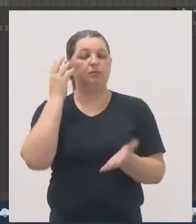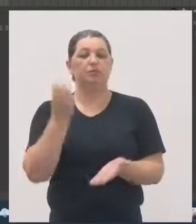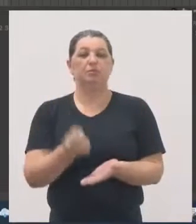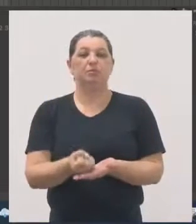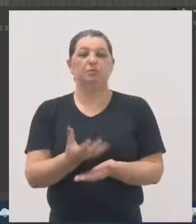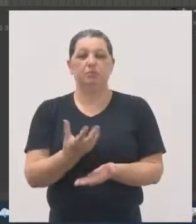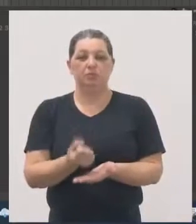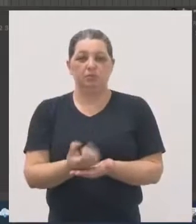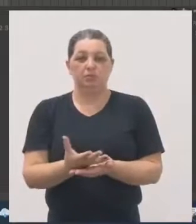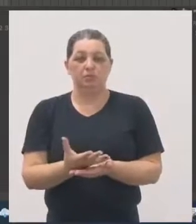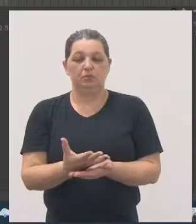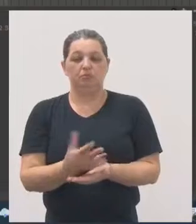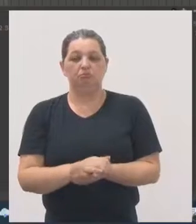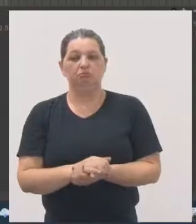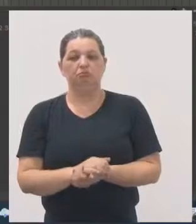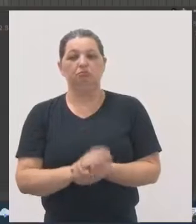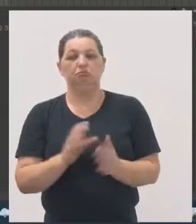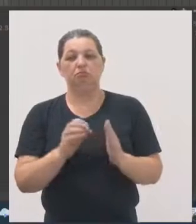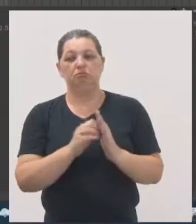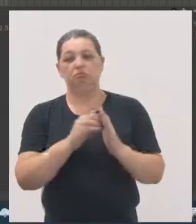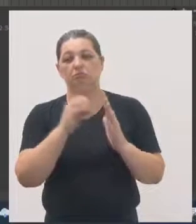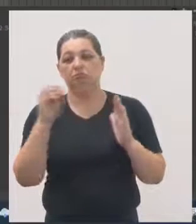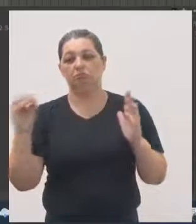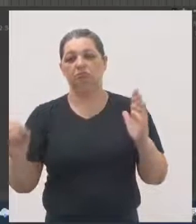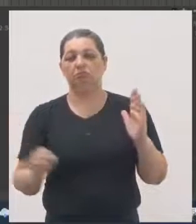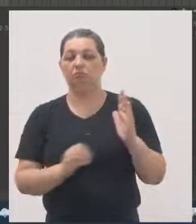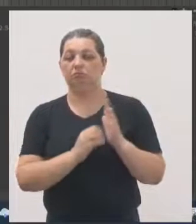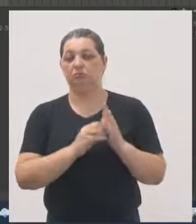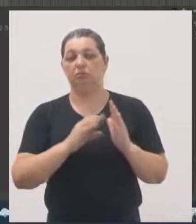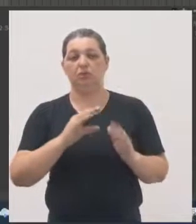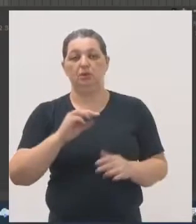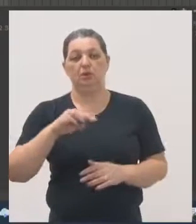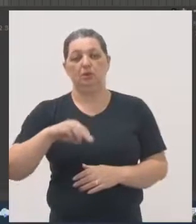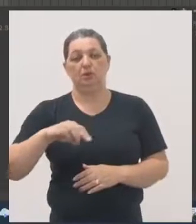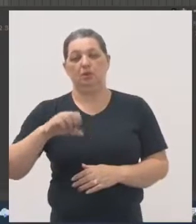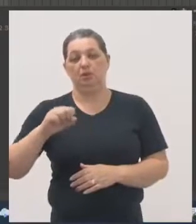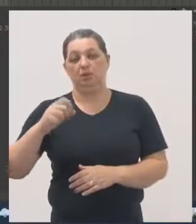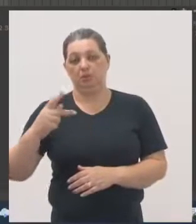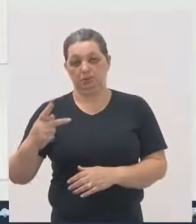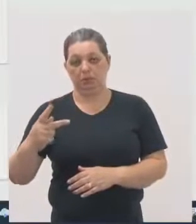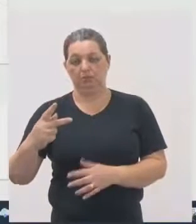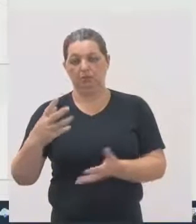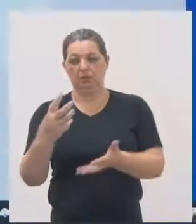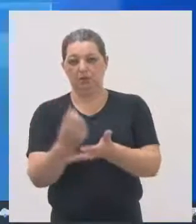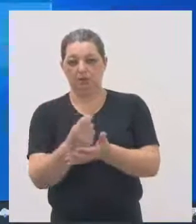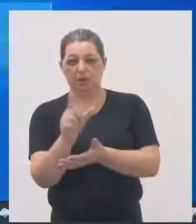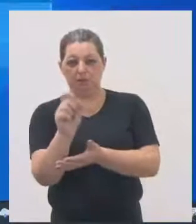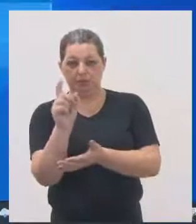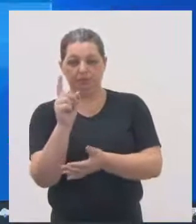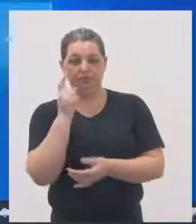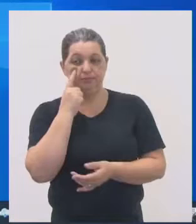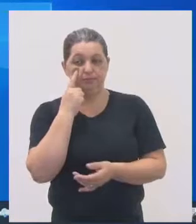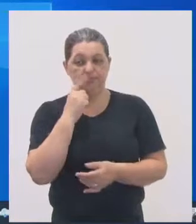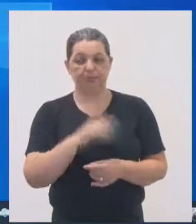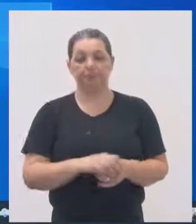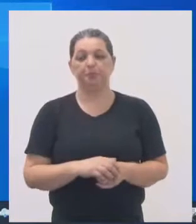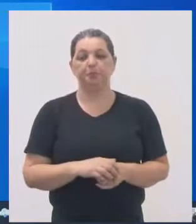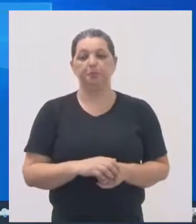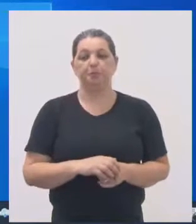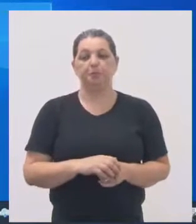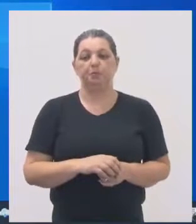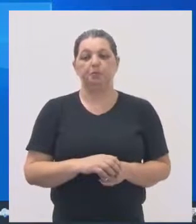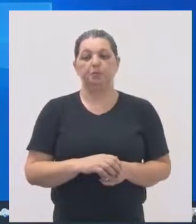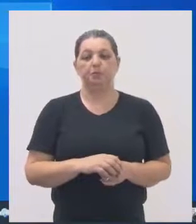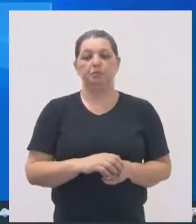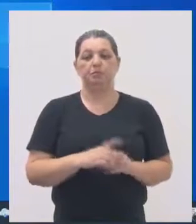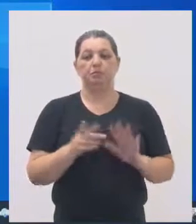podcast CMSP e vamos apertar em salvar. Olha o que vai acontecer, pessoal. A gente vai